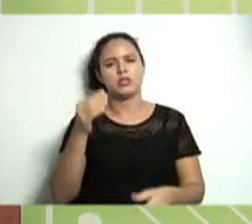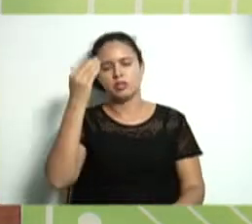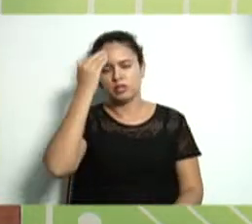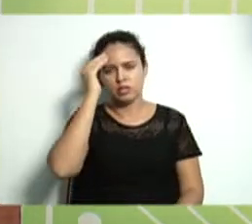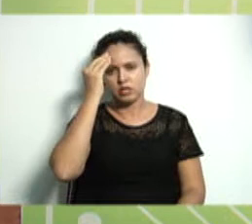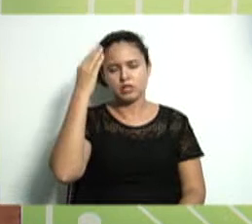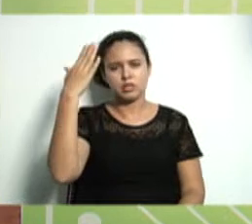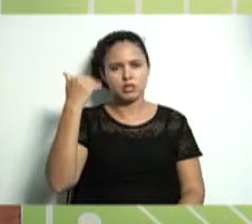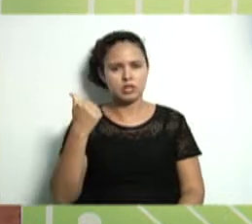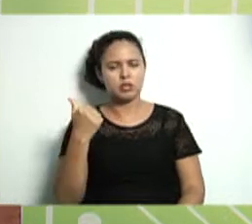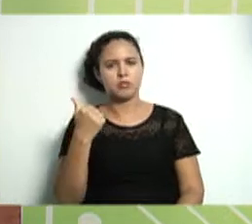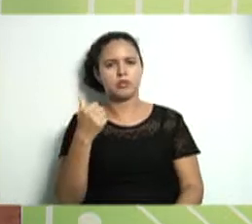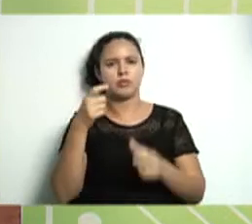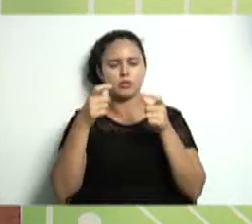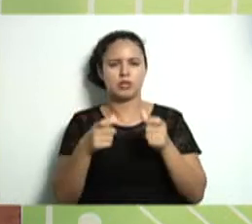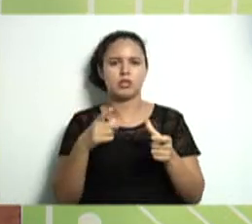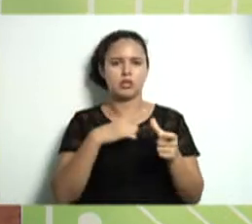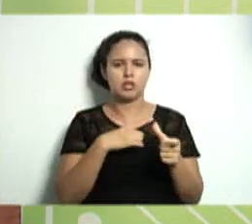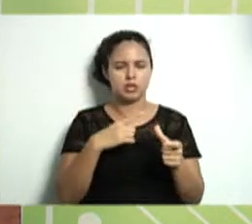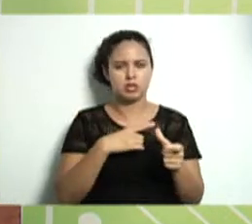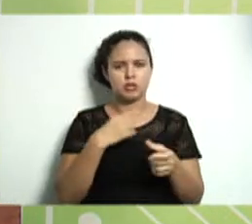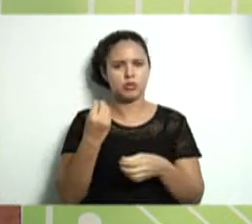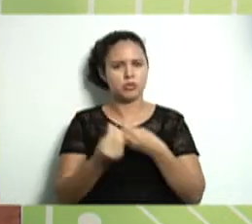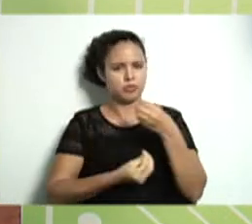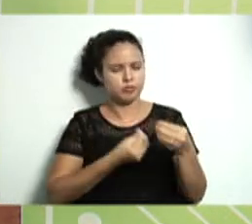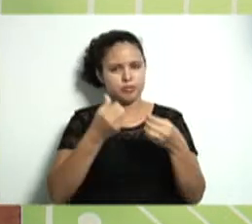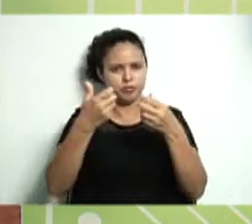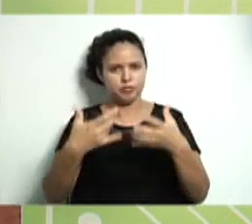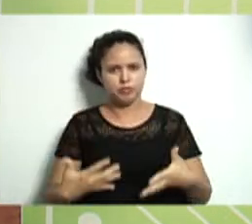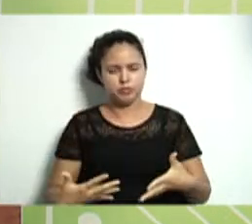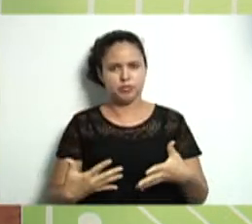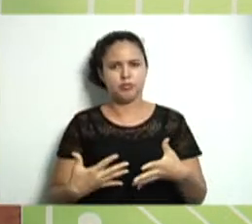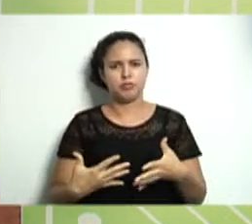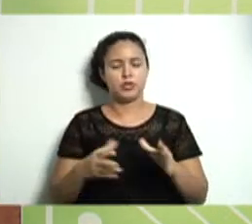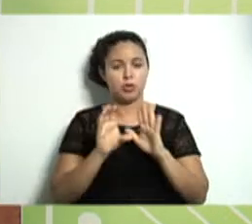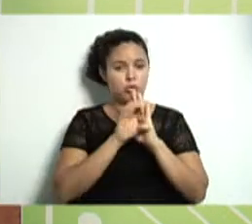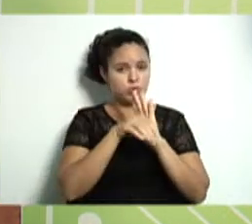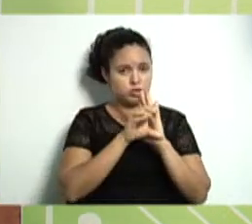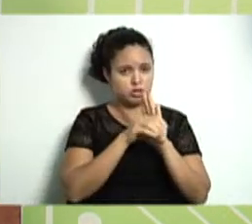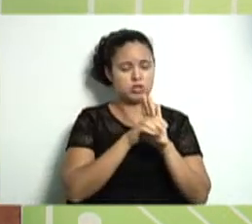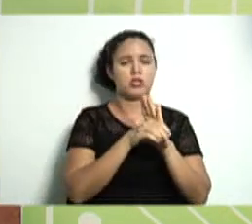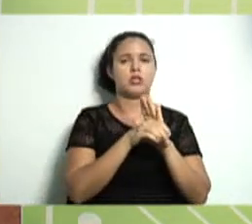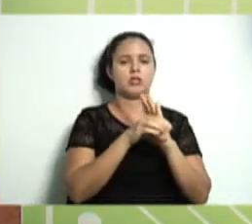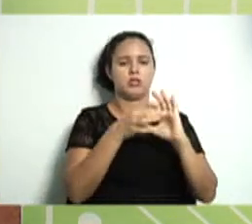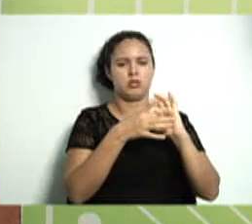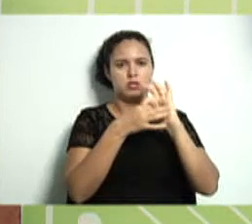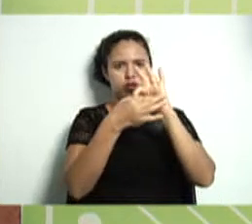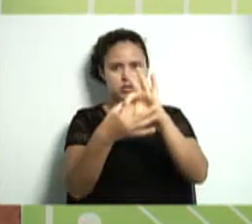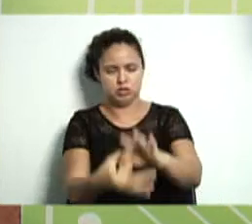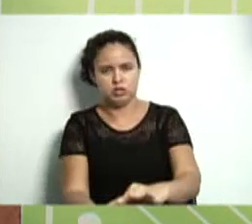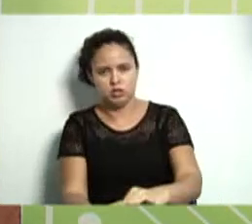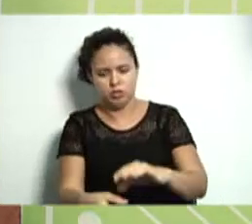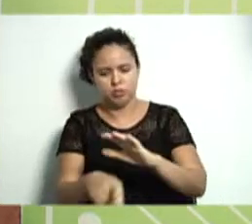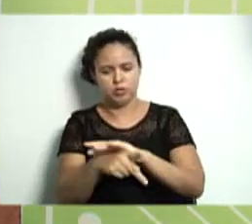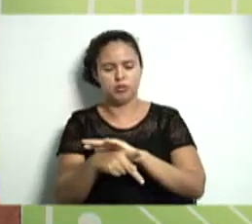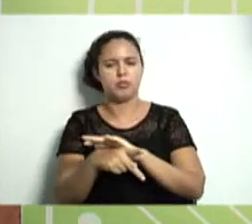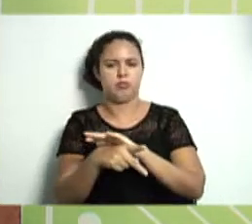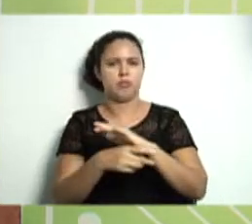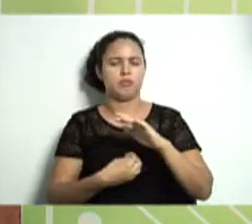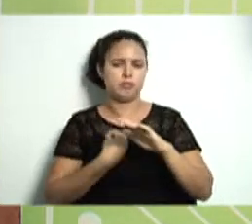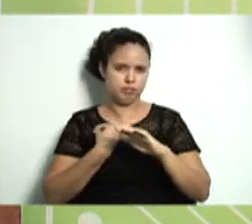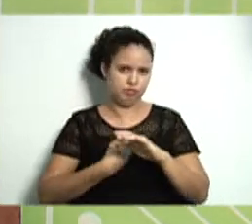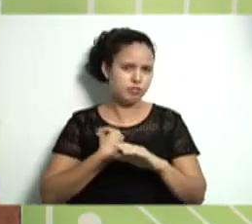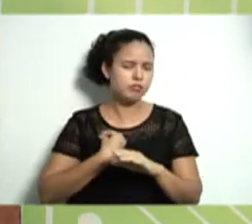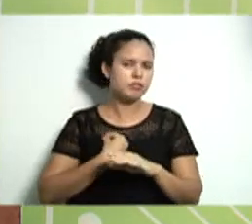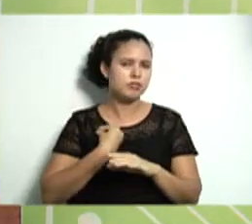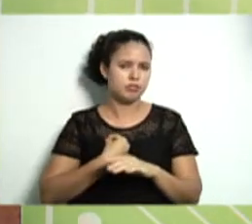sabem um lugar onde tem, porque como eu falei para vocês, conceito se refere à realidade, né?